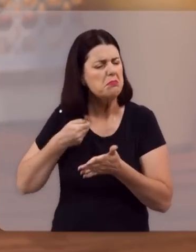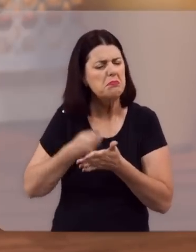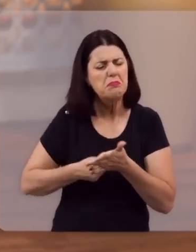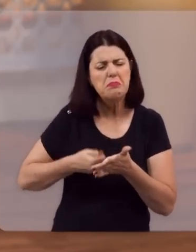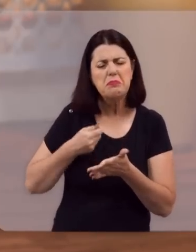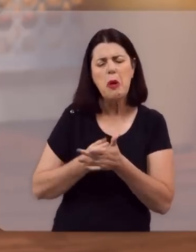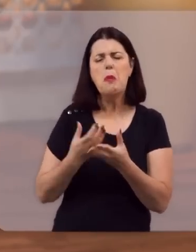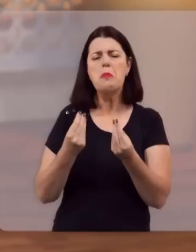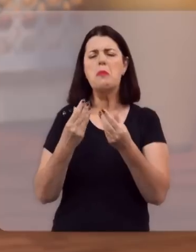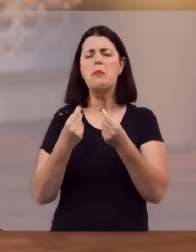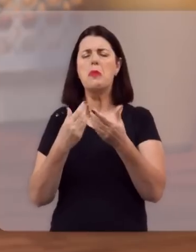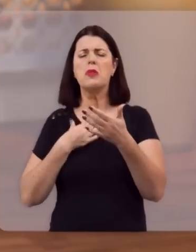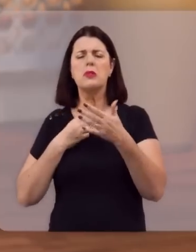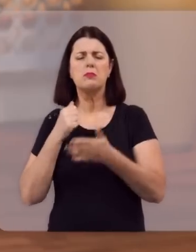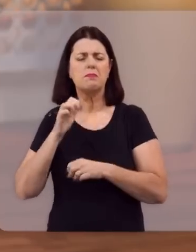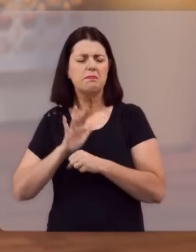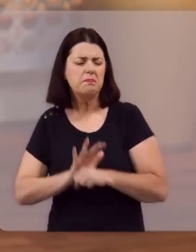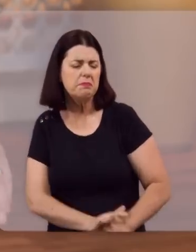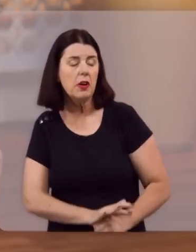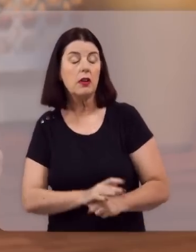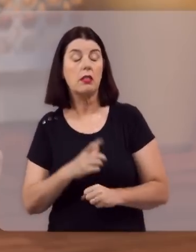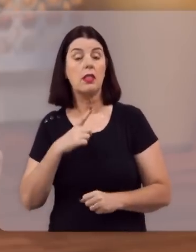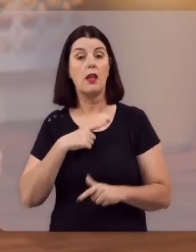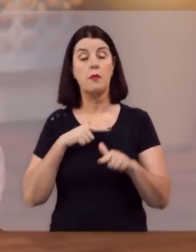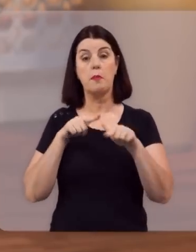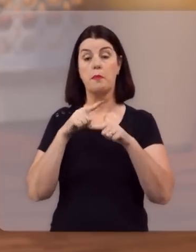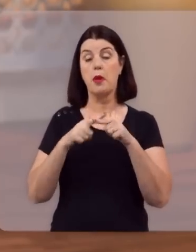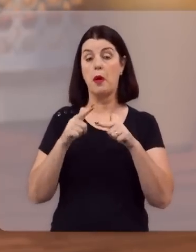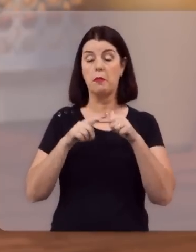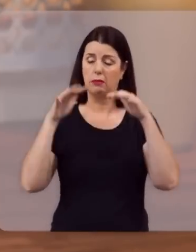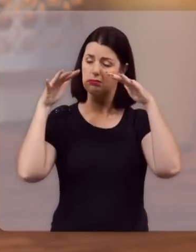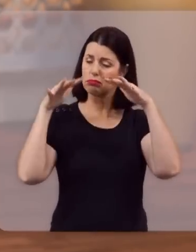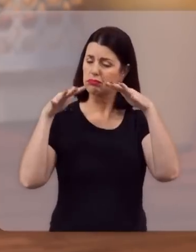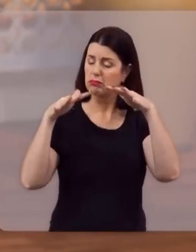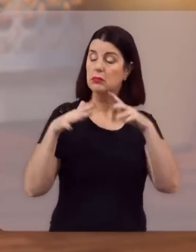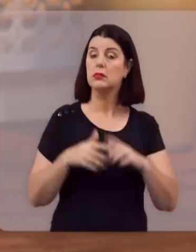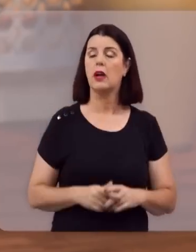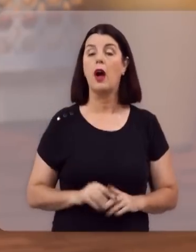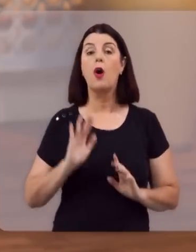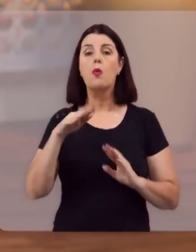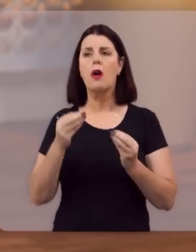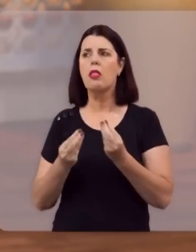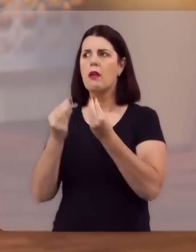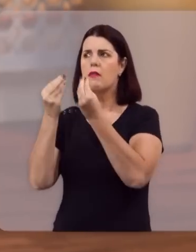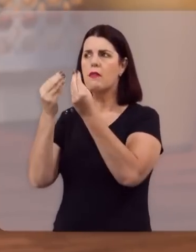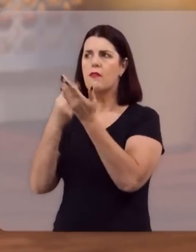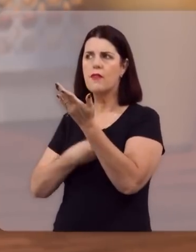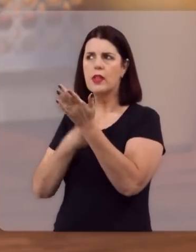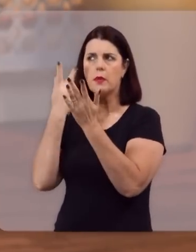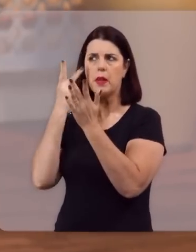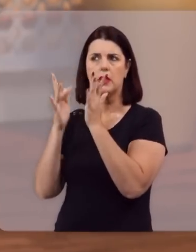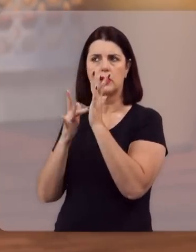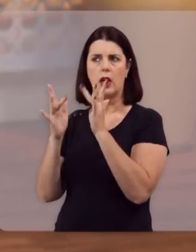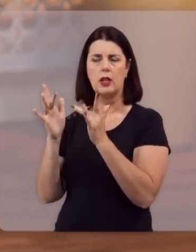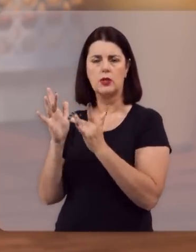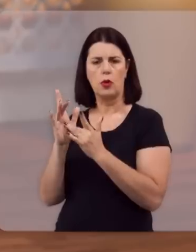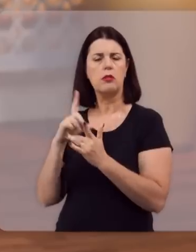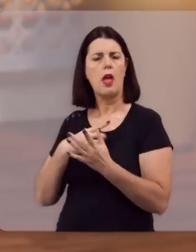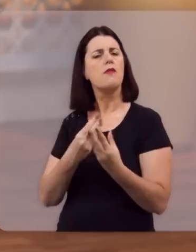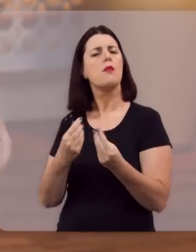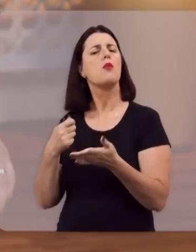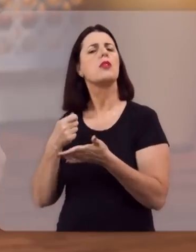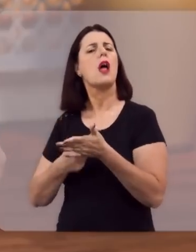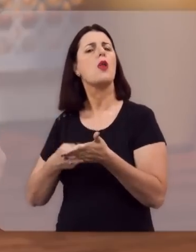Ela viveu durante muito tempo debaixo de muito ocultismo. Mas quando ela entregou a vida a Jesus, por um tempo ela passou por